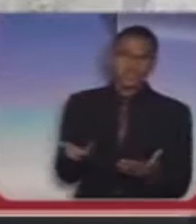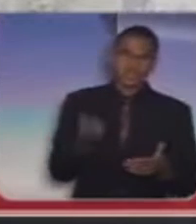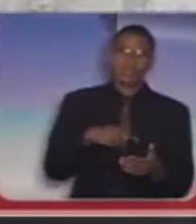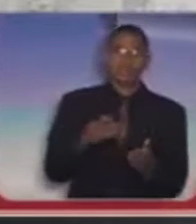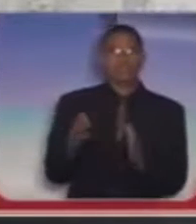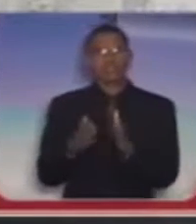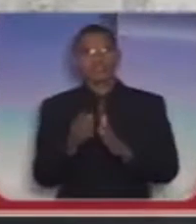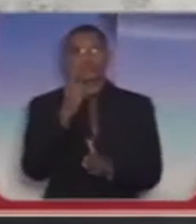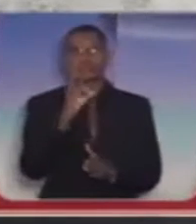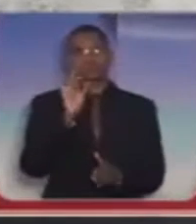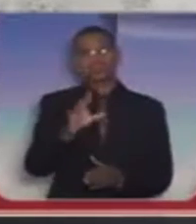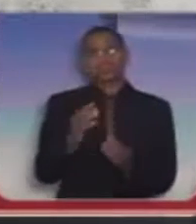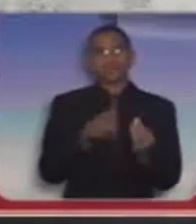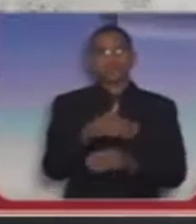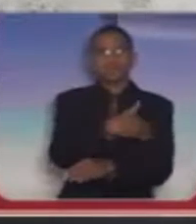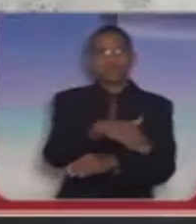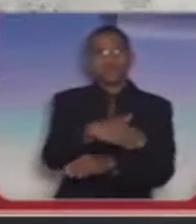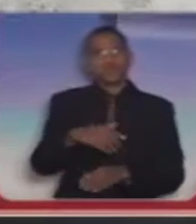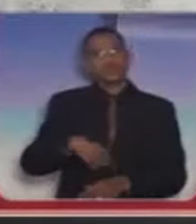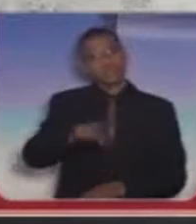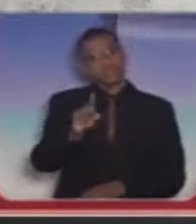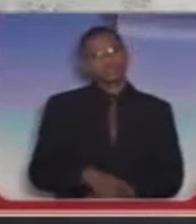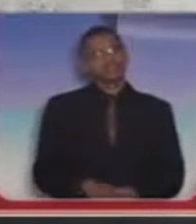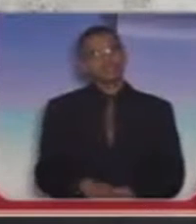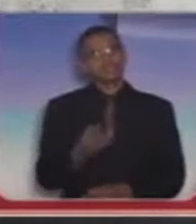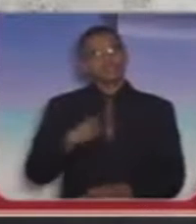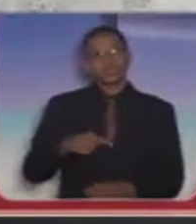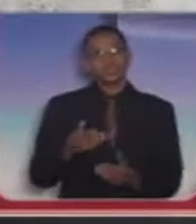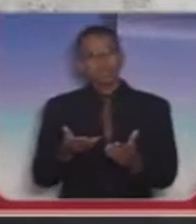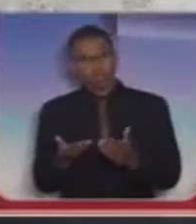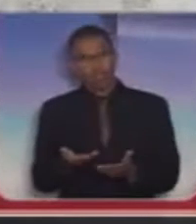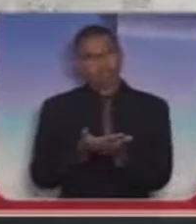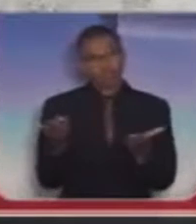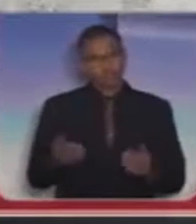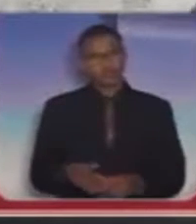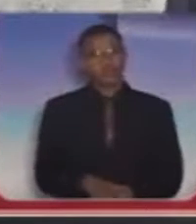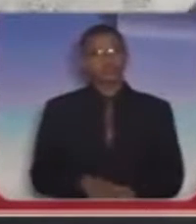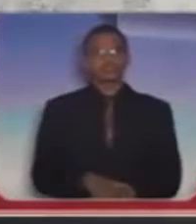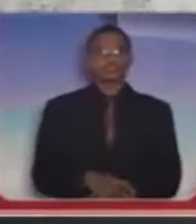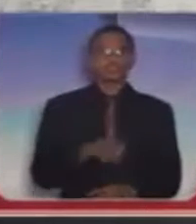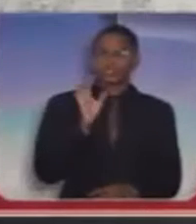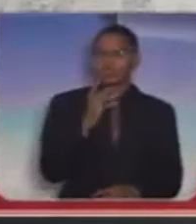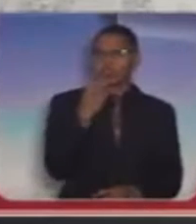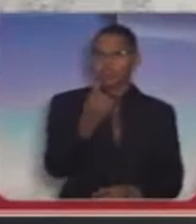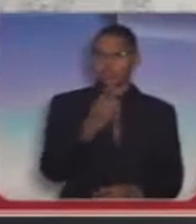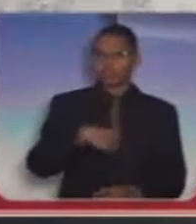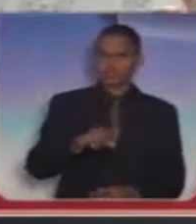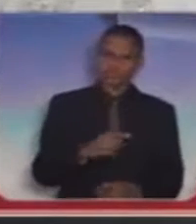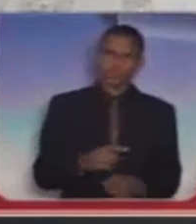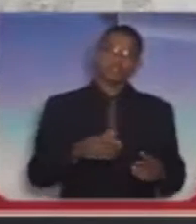um caminho e vamos para as ruas e eu convivo com voto você é com patriota cidadão do estado de são paulo só tem uma saída para nós